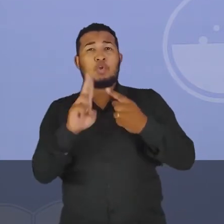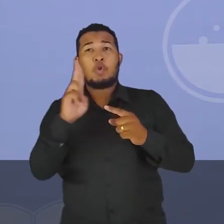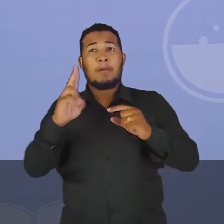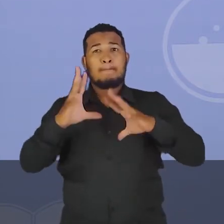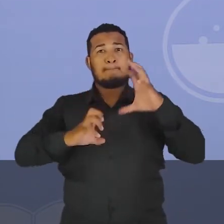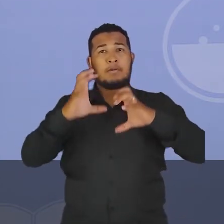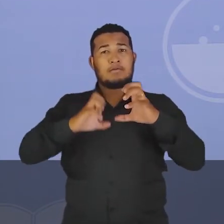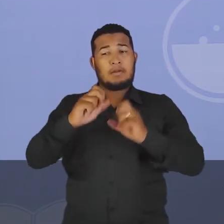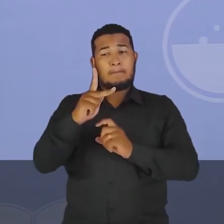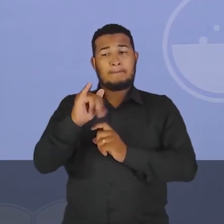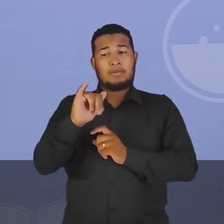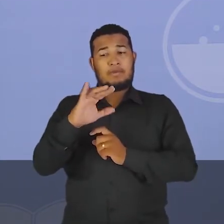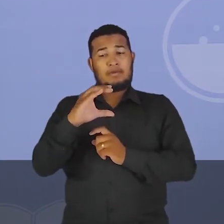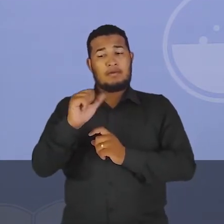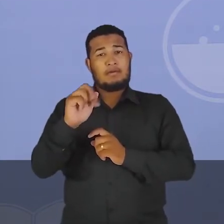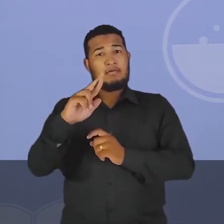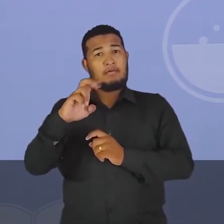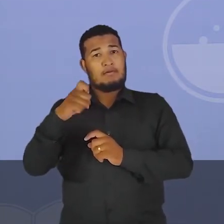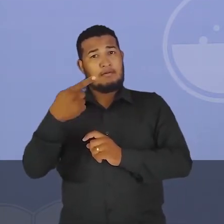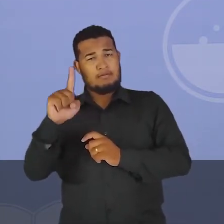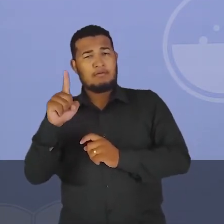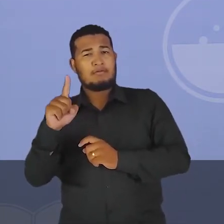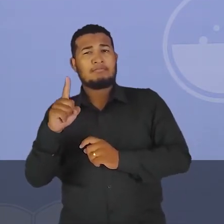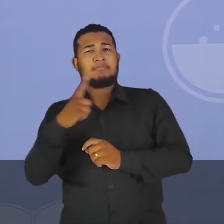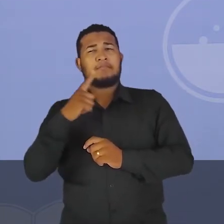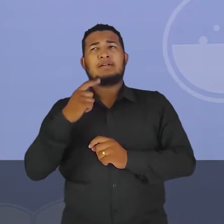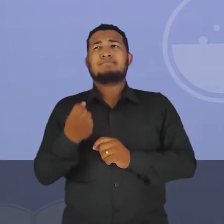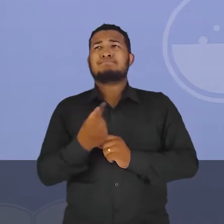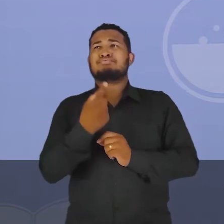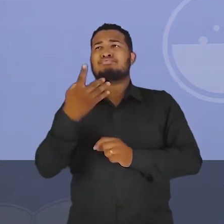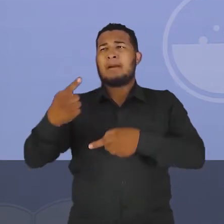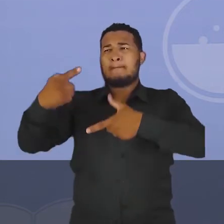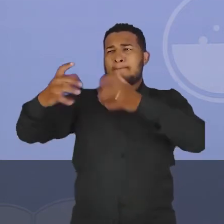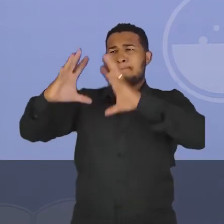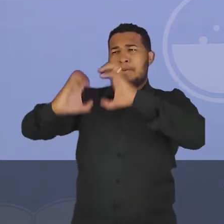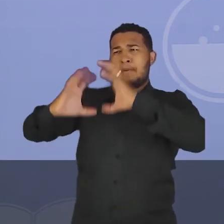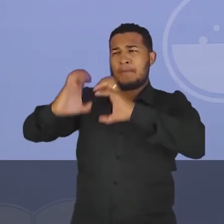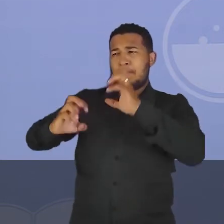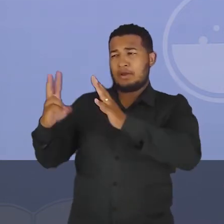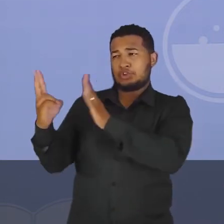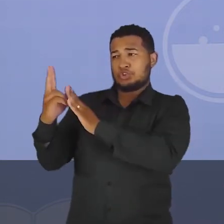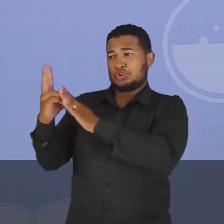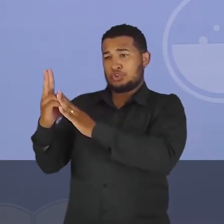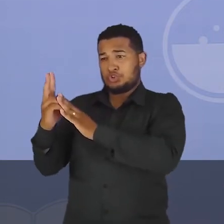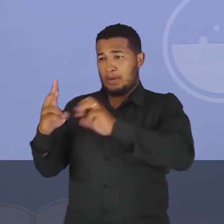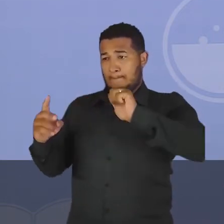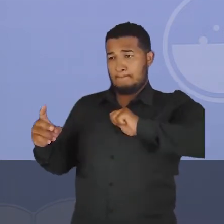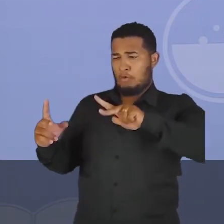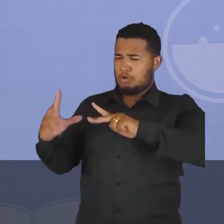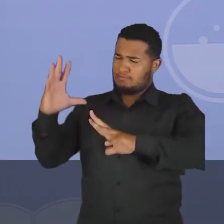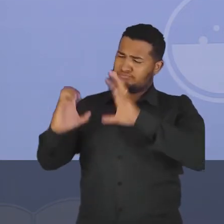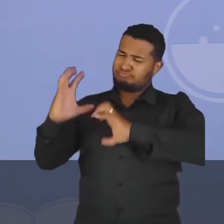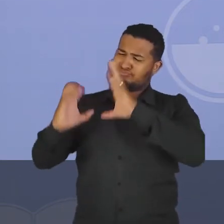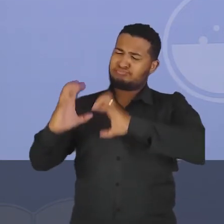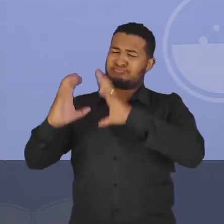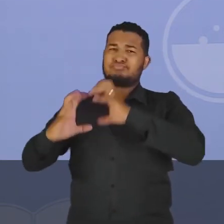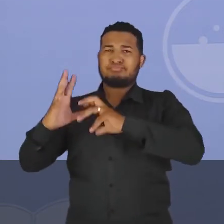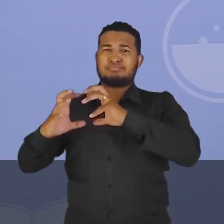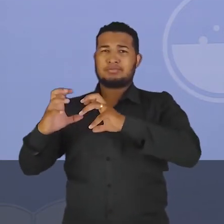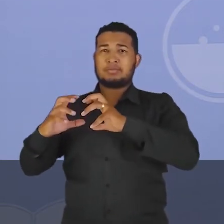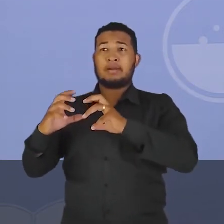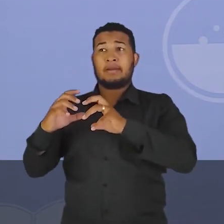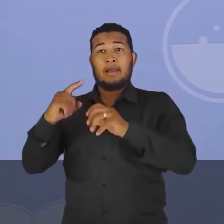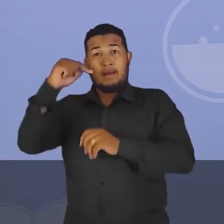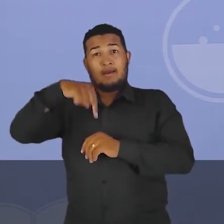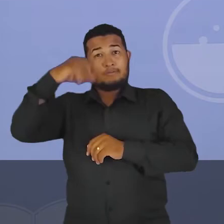do Cricaré. Foi uma primeira de uma série de batalhas entre indígenas e portugueses, na região, no caso, do